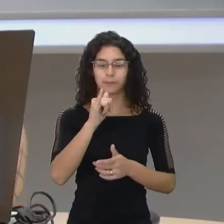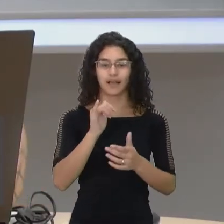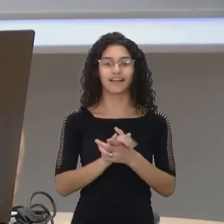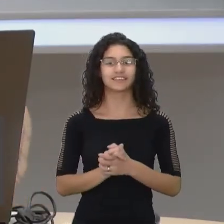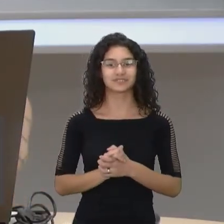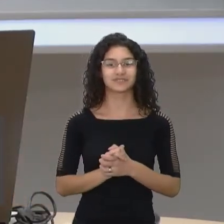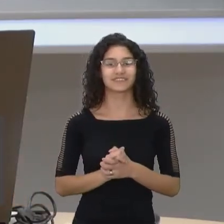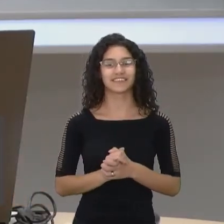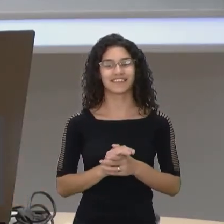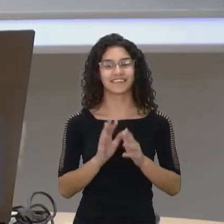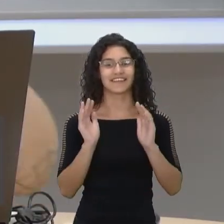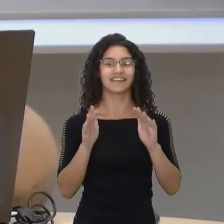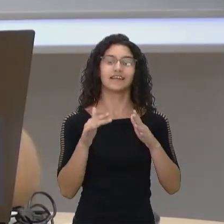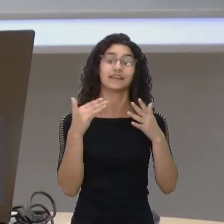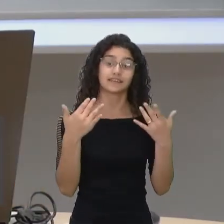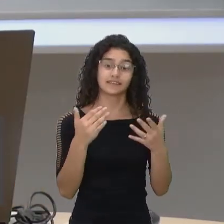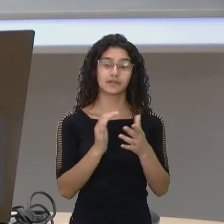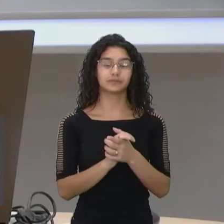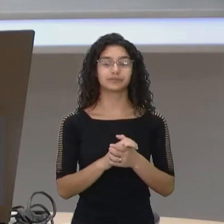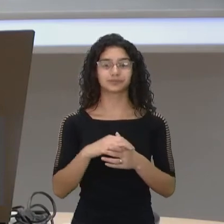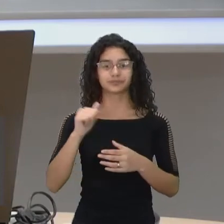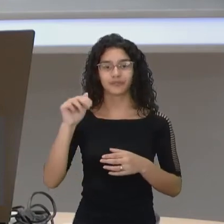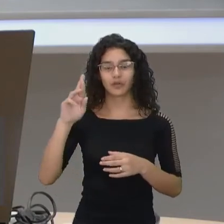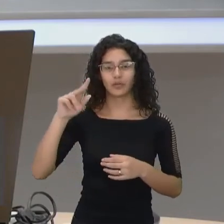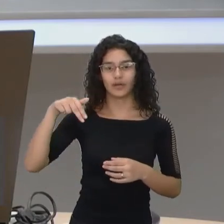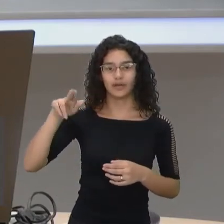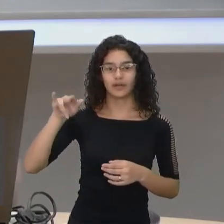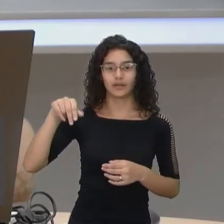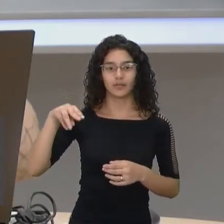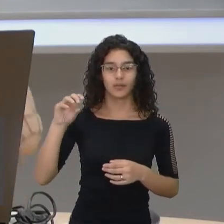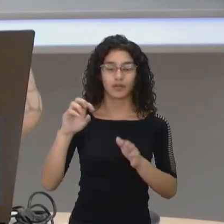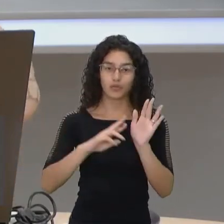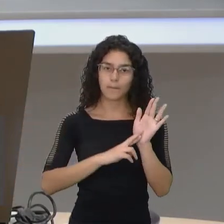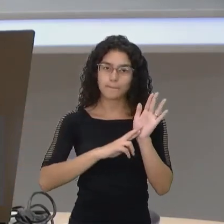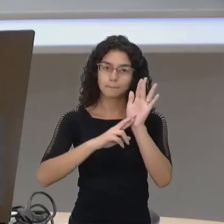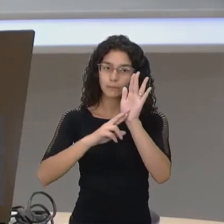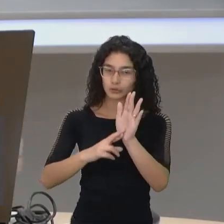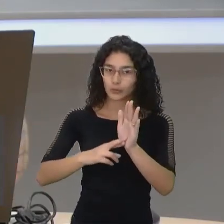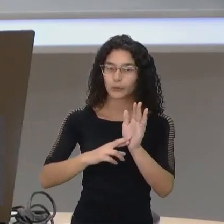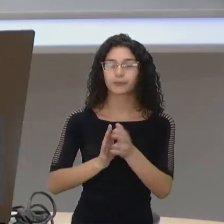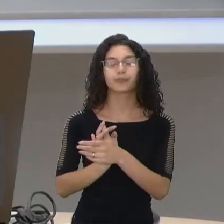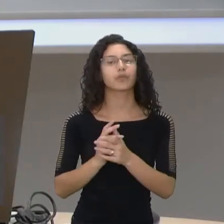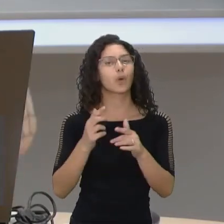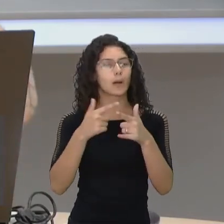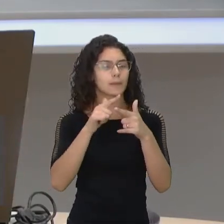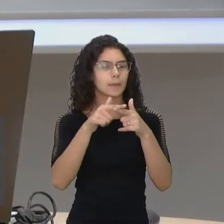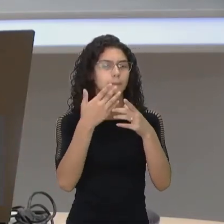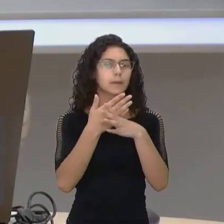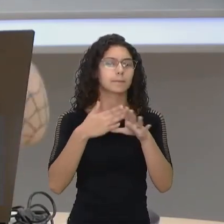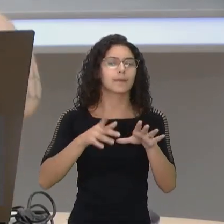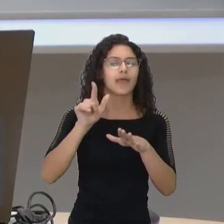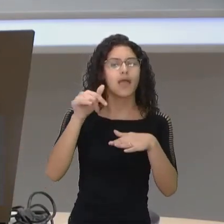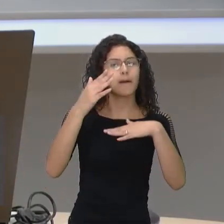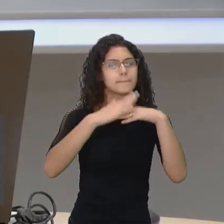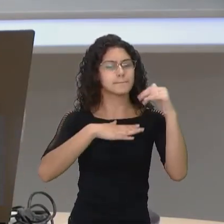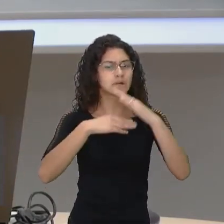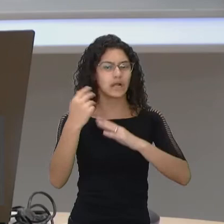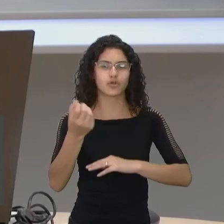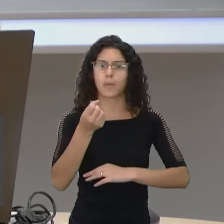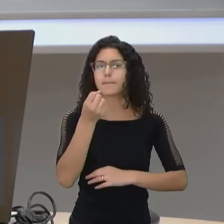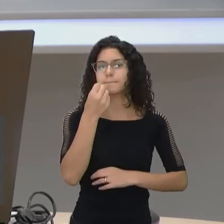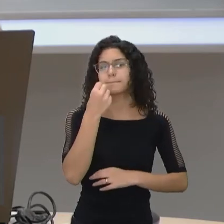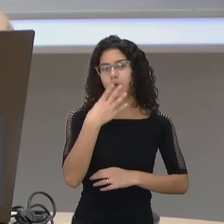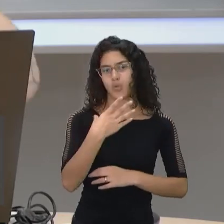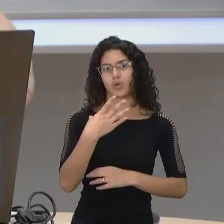forte. Então, o Arquimedes, ele mostrou ali que solucionar problemas é uma habilidade, é um talento